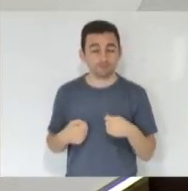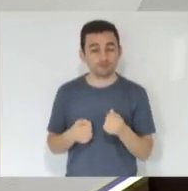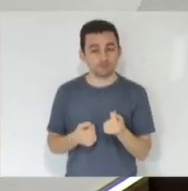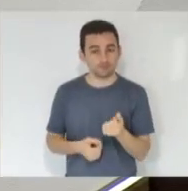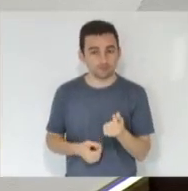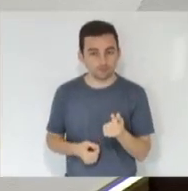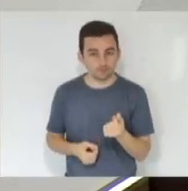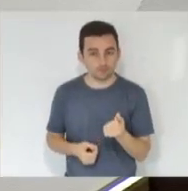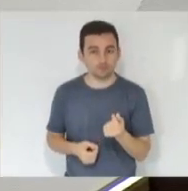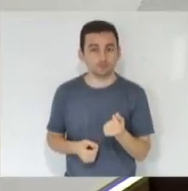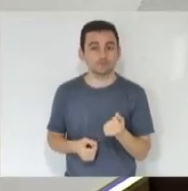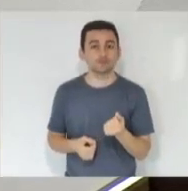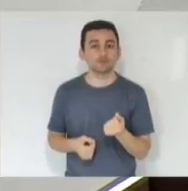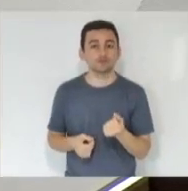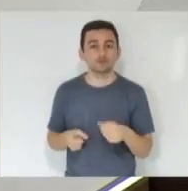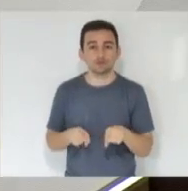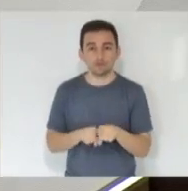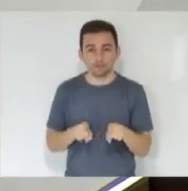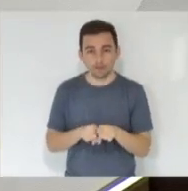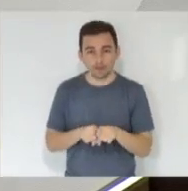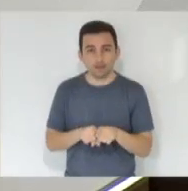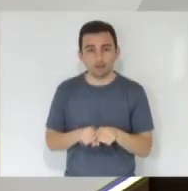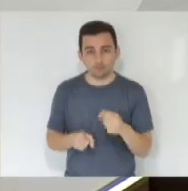recursos e que fazem benemerência,